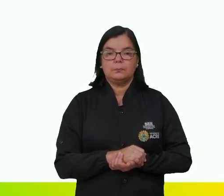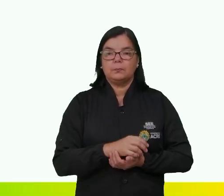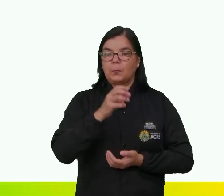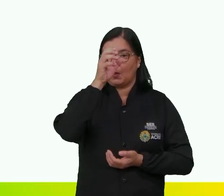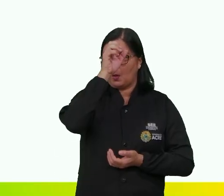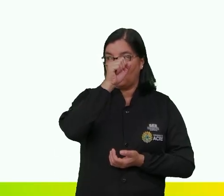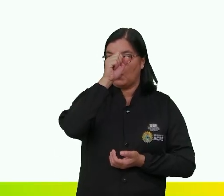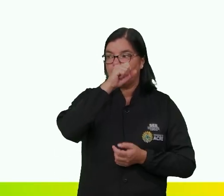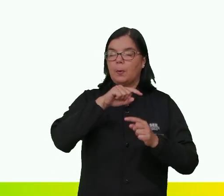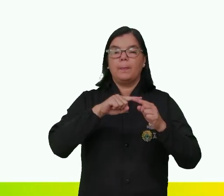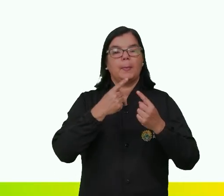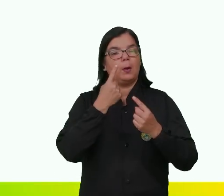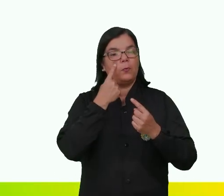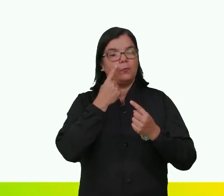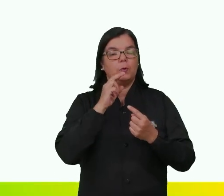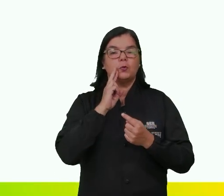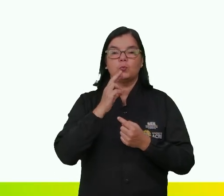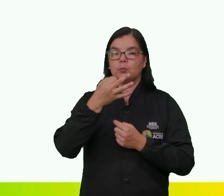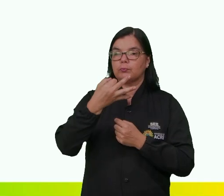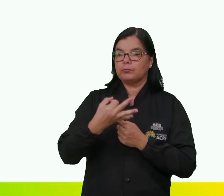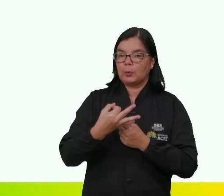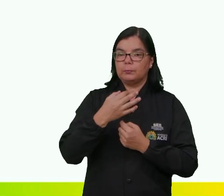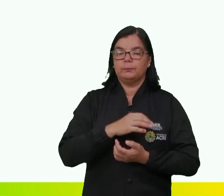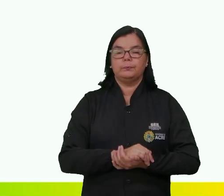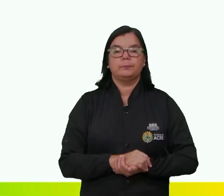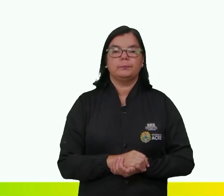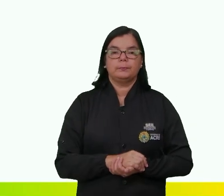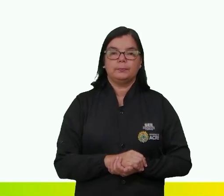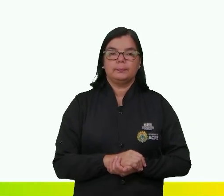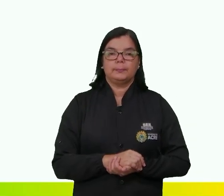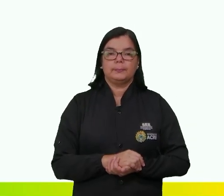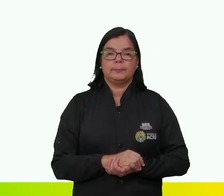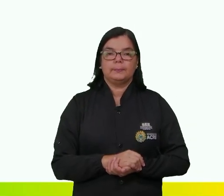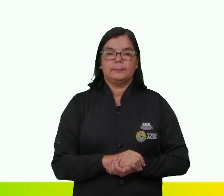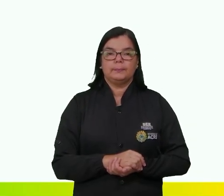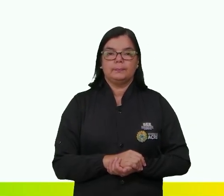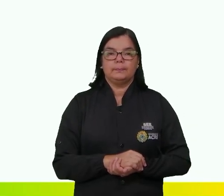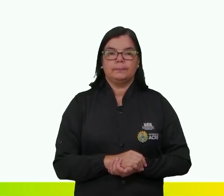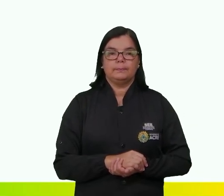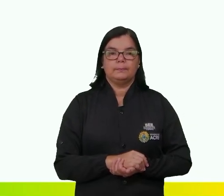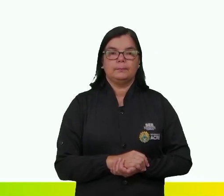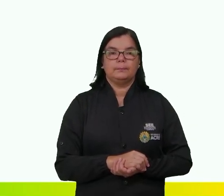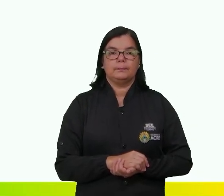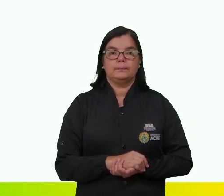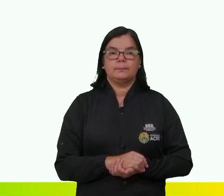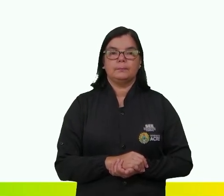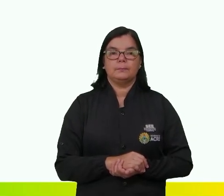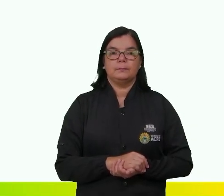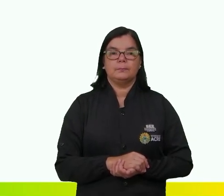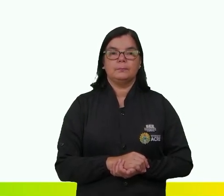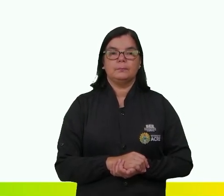aprender isso para manipular corretamente as potências. Então, vamos continuar.